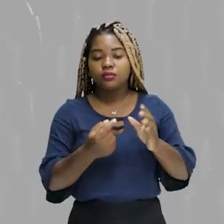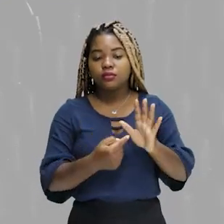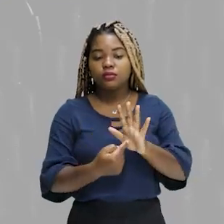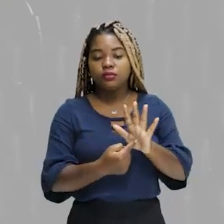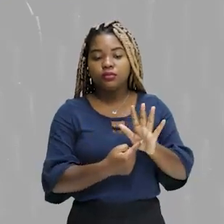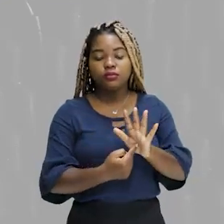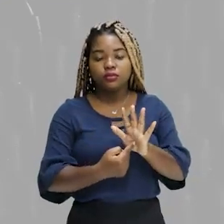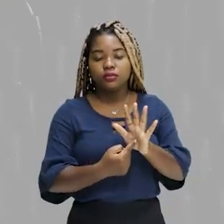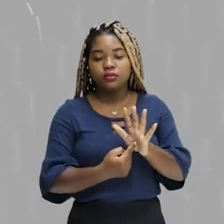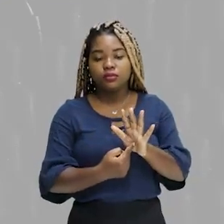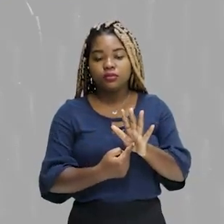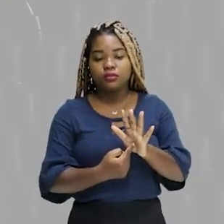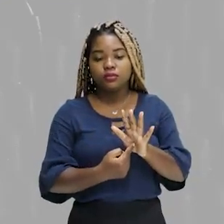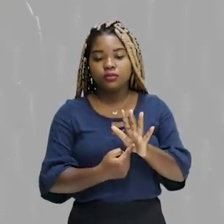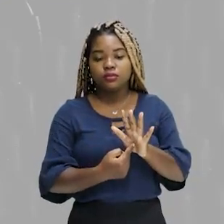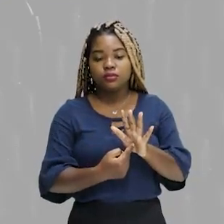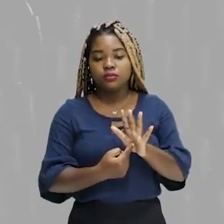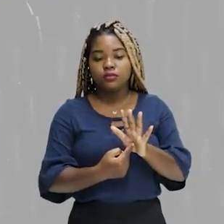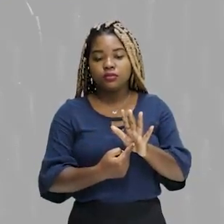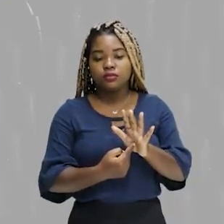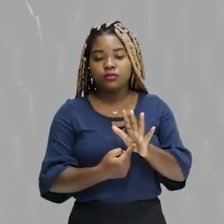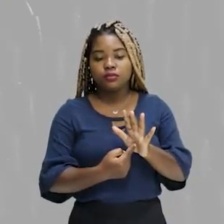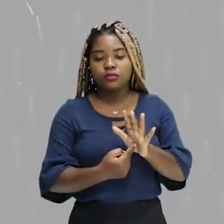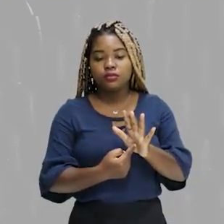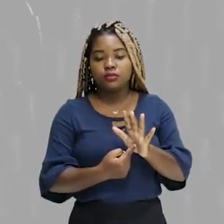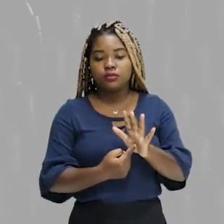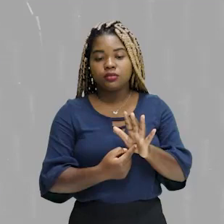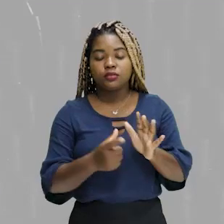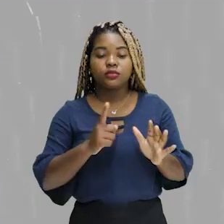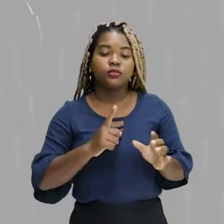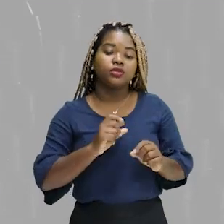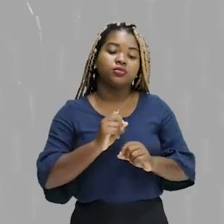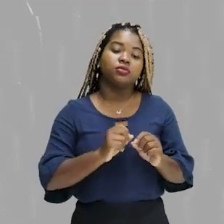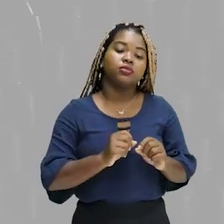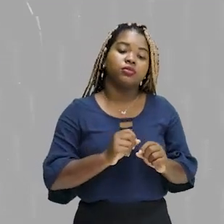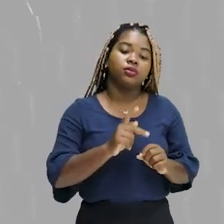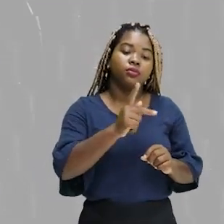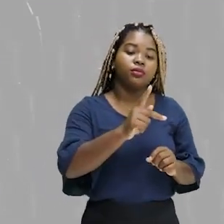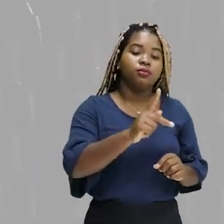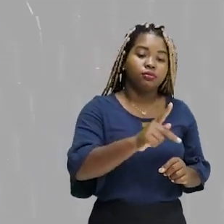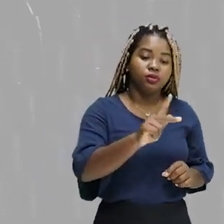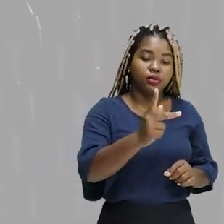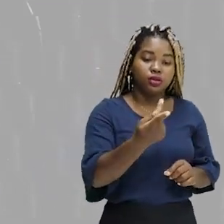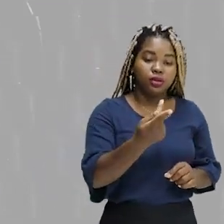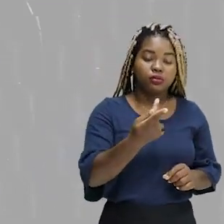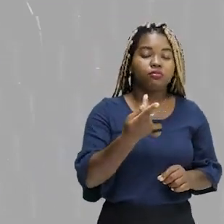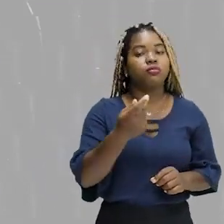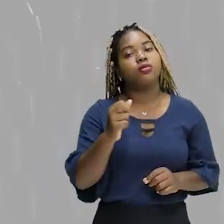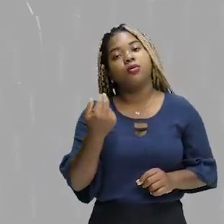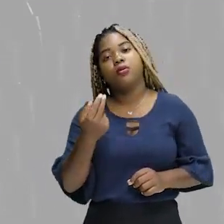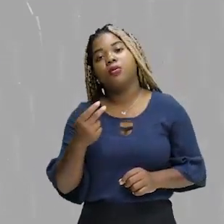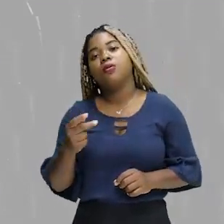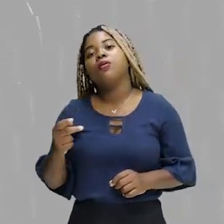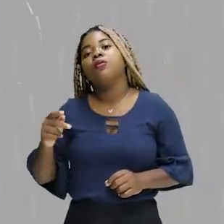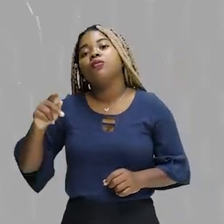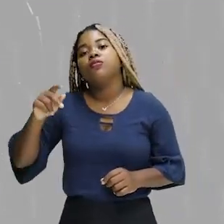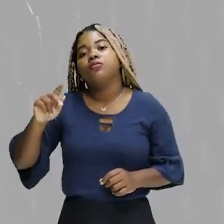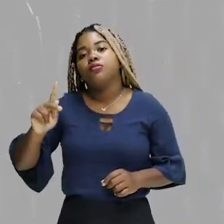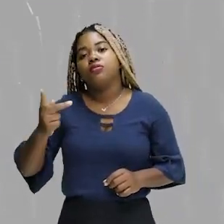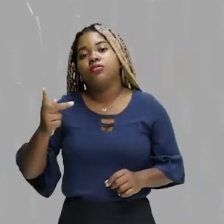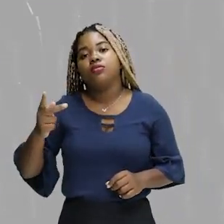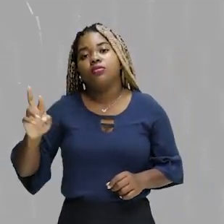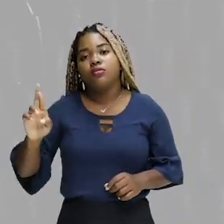aparecem aquela substância A, se ela está no lado do reagente ou no lado do produto. E aí você vai localizar